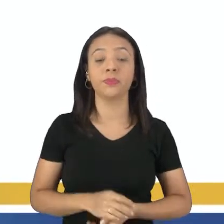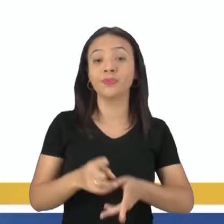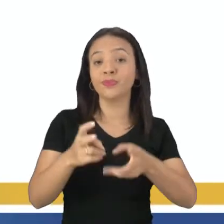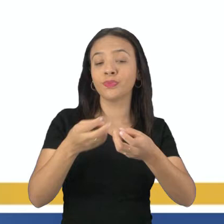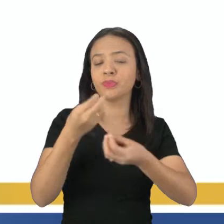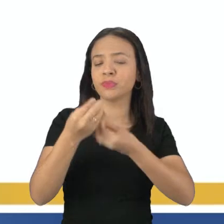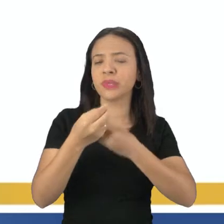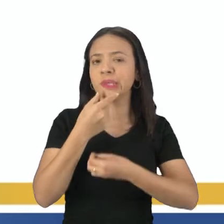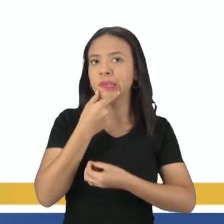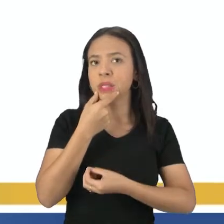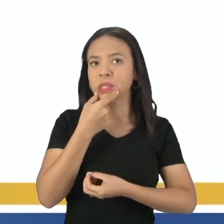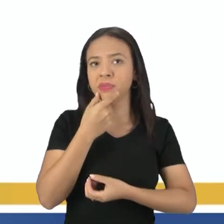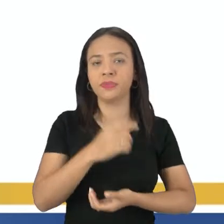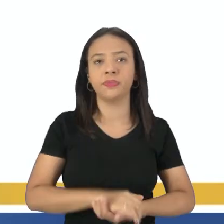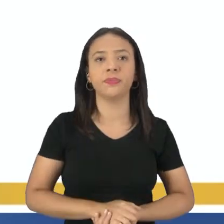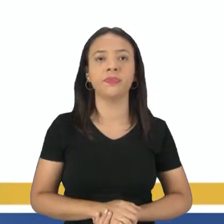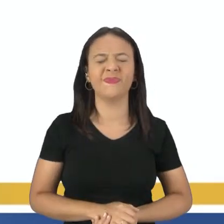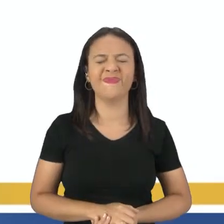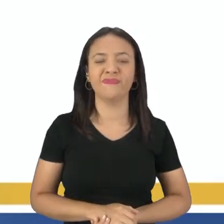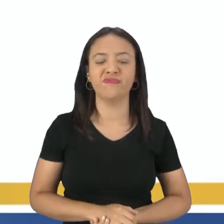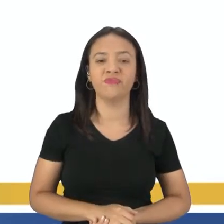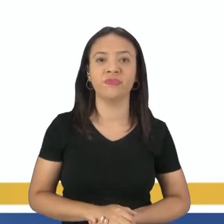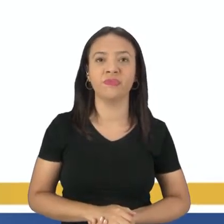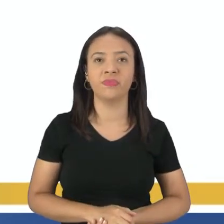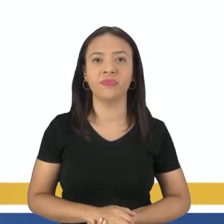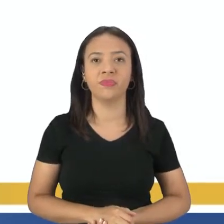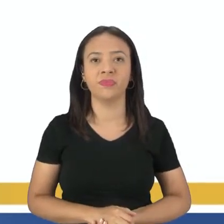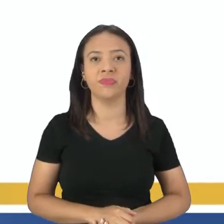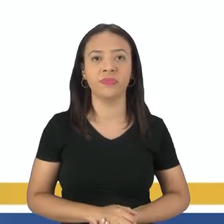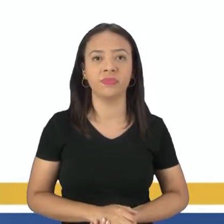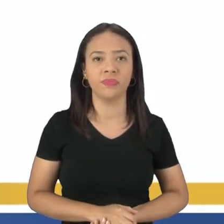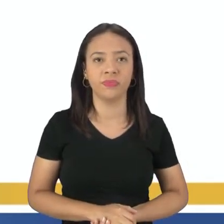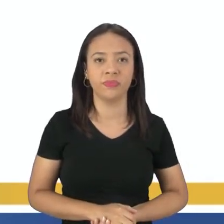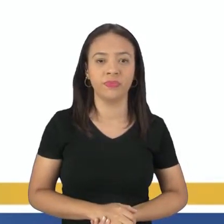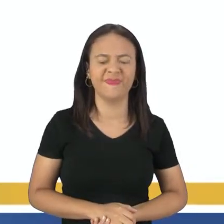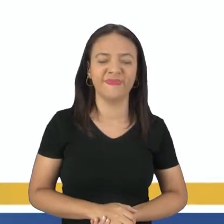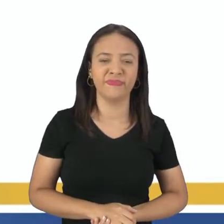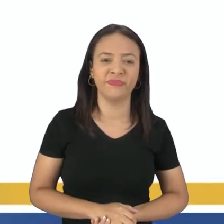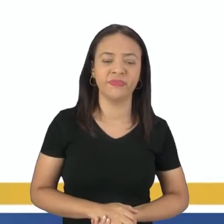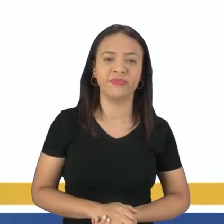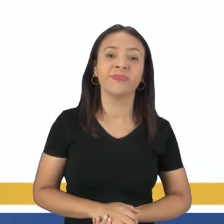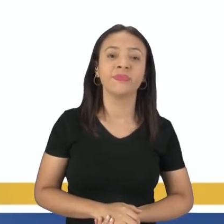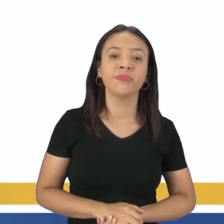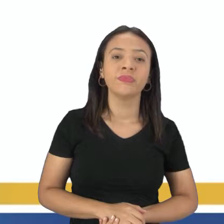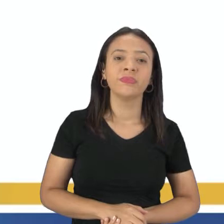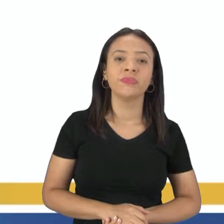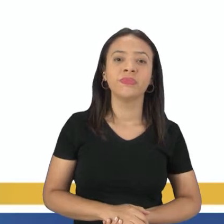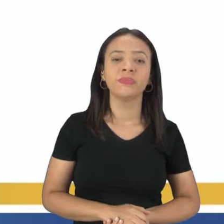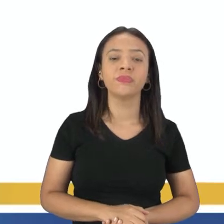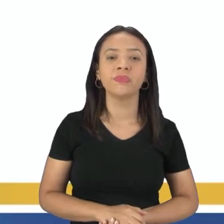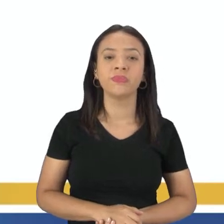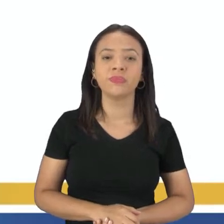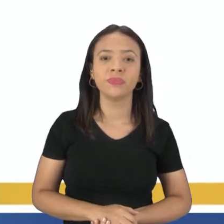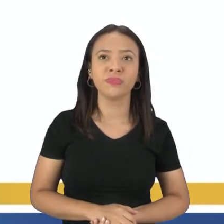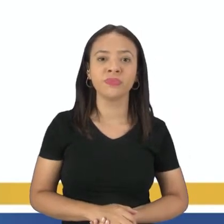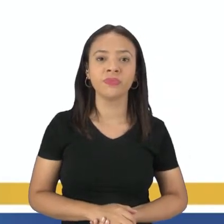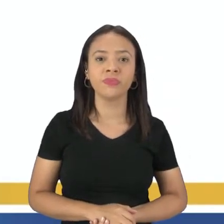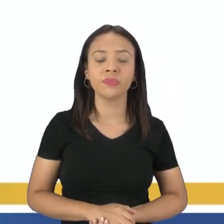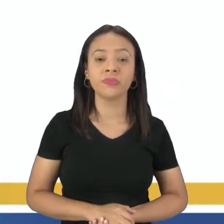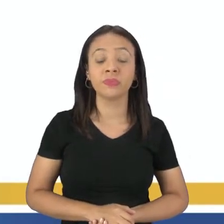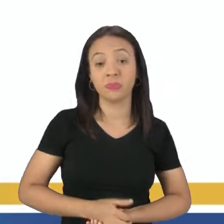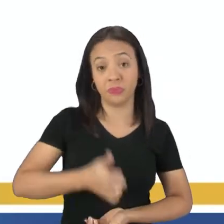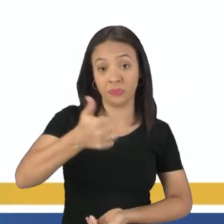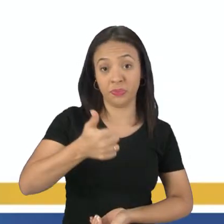em inglês. I like, he likes, she likes, you like, we like.